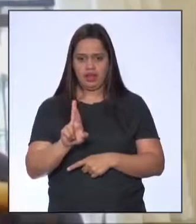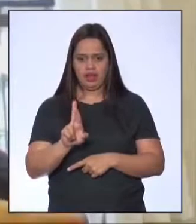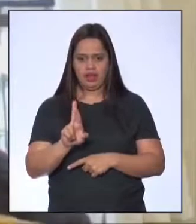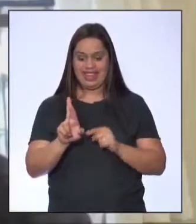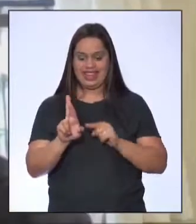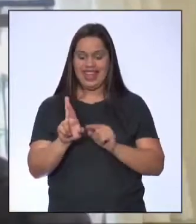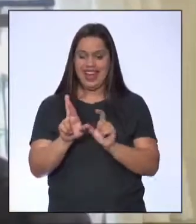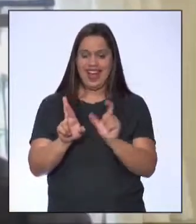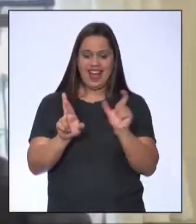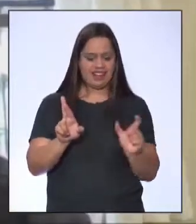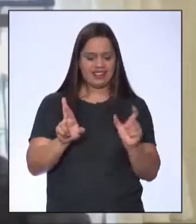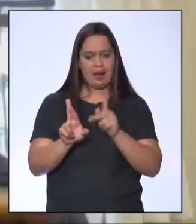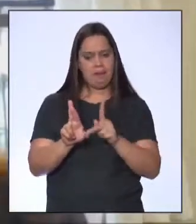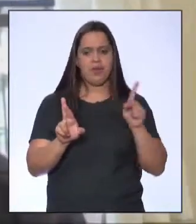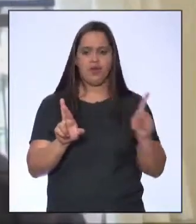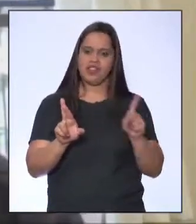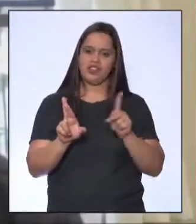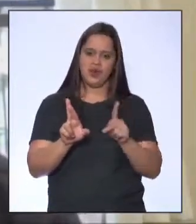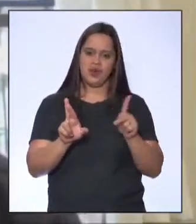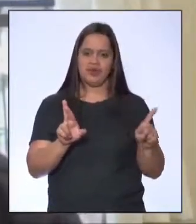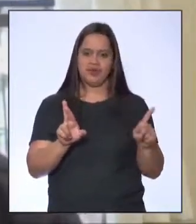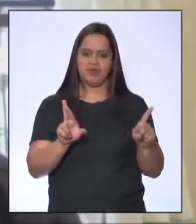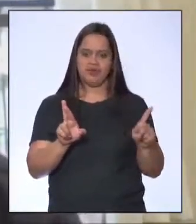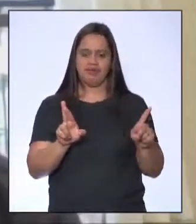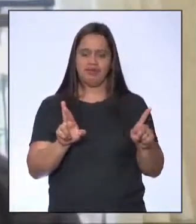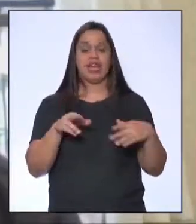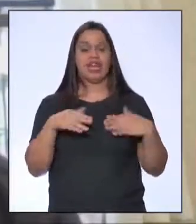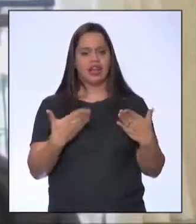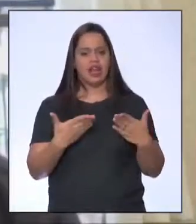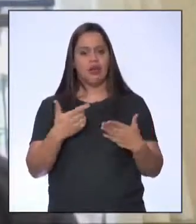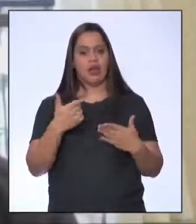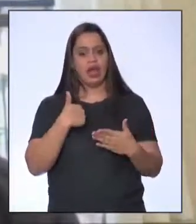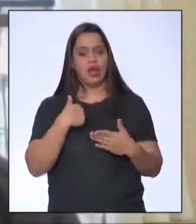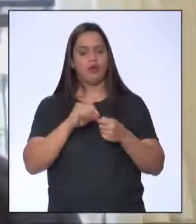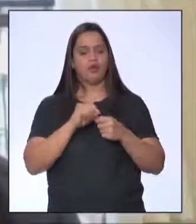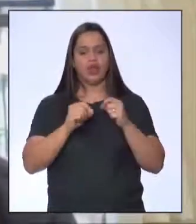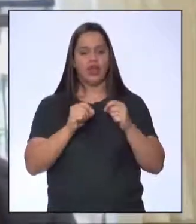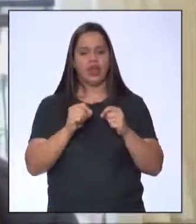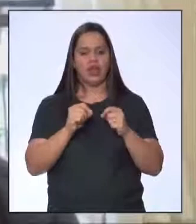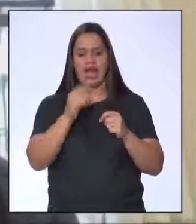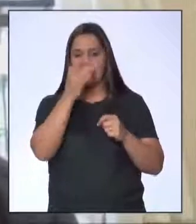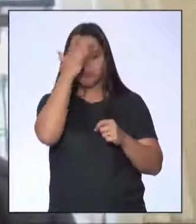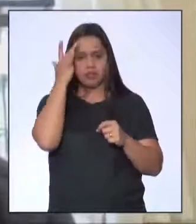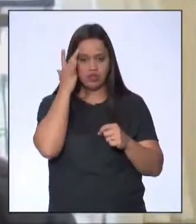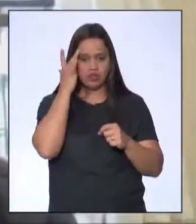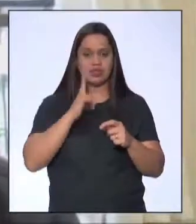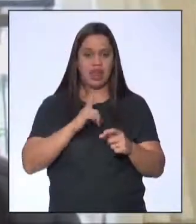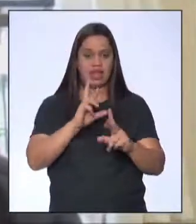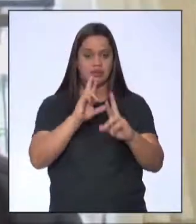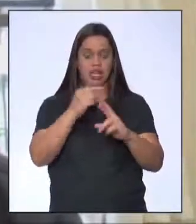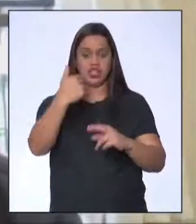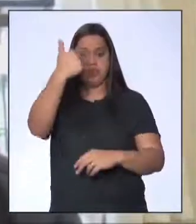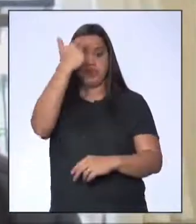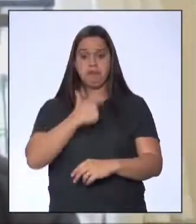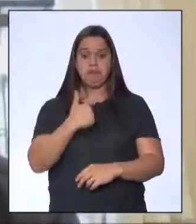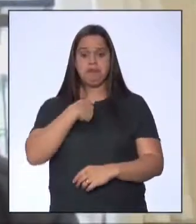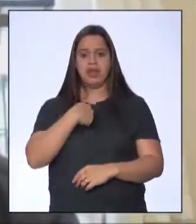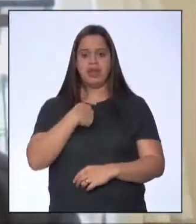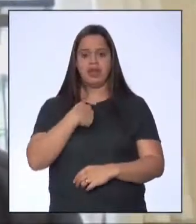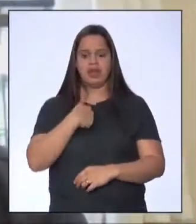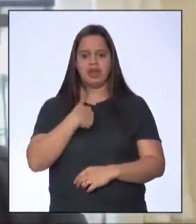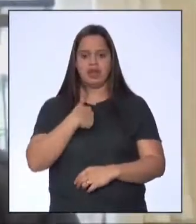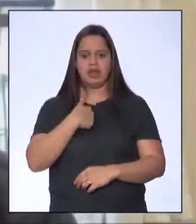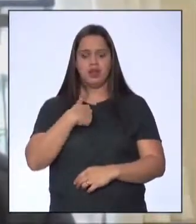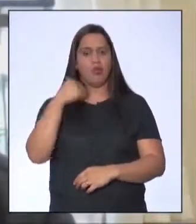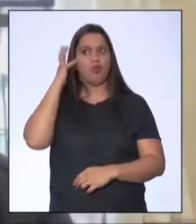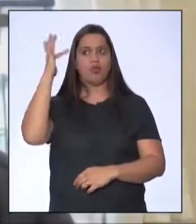chama professor. Então, eu atendo, eu mexo com sonhos, com realidades, com fantasias, estrutura de vidas.